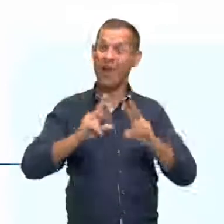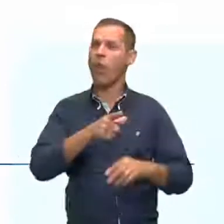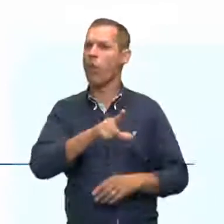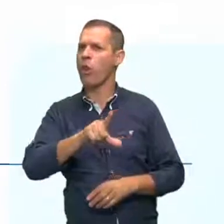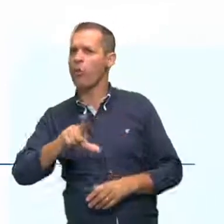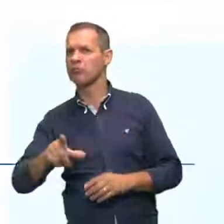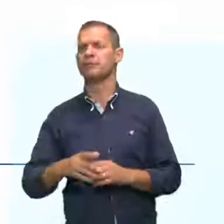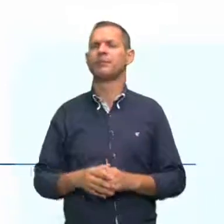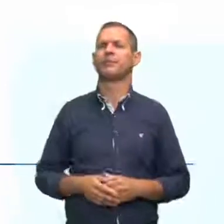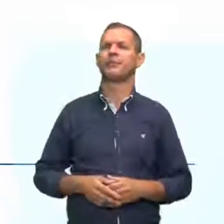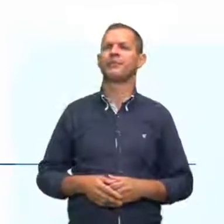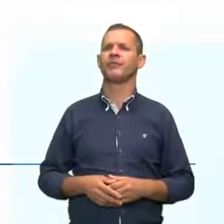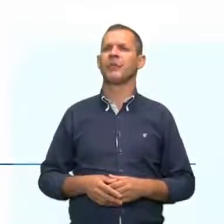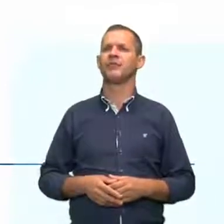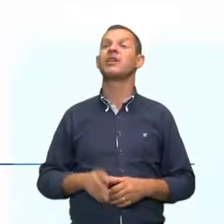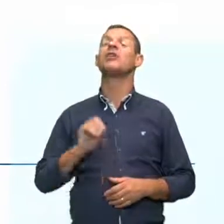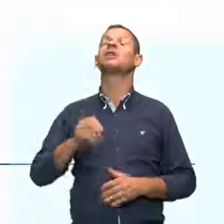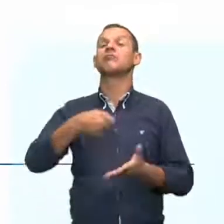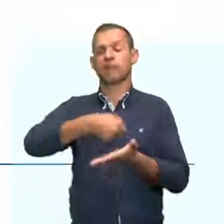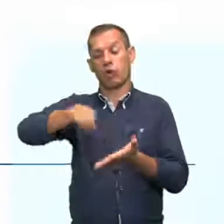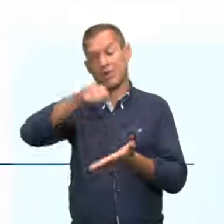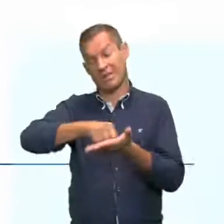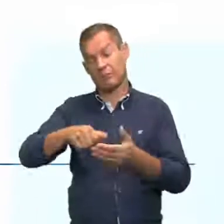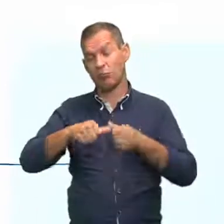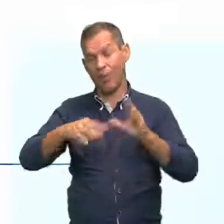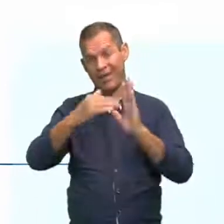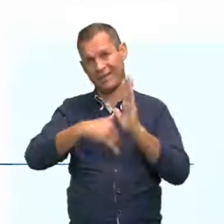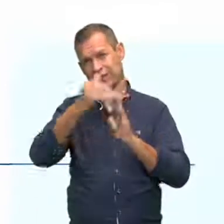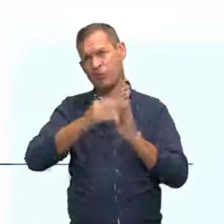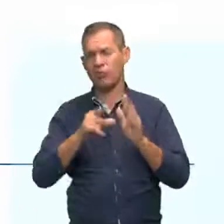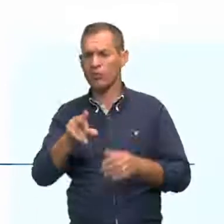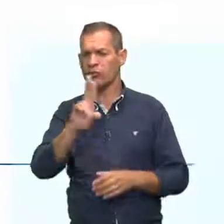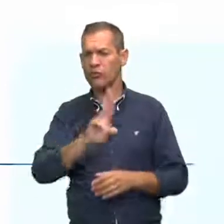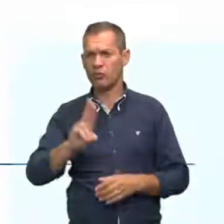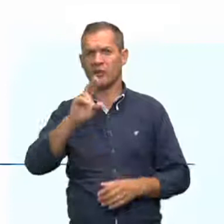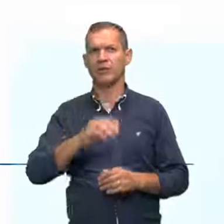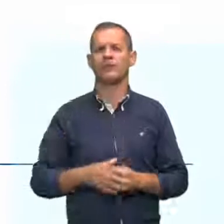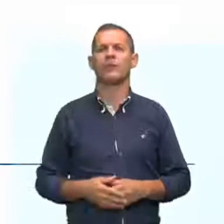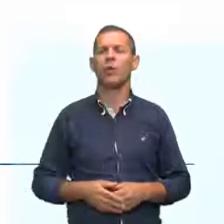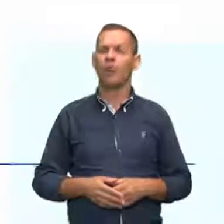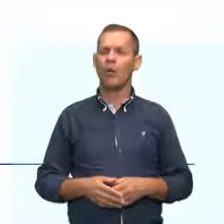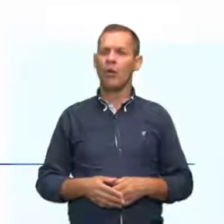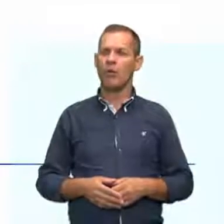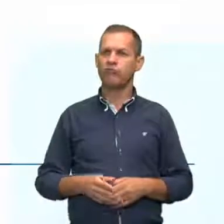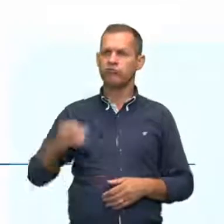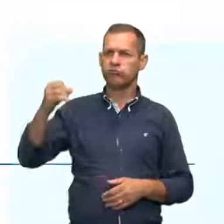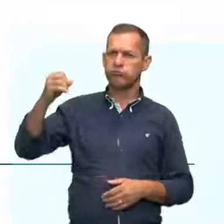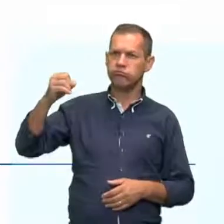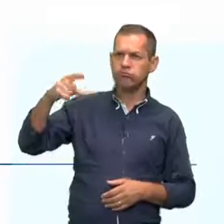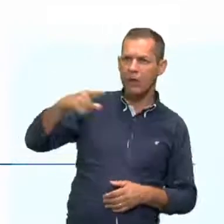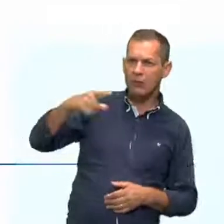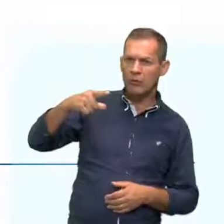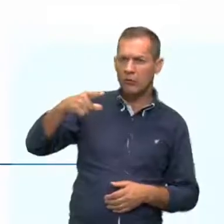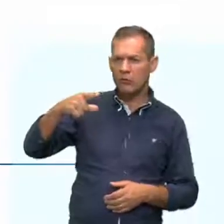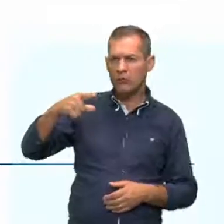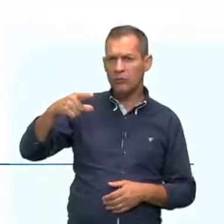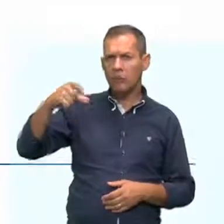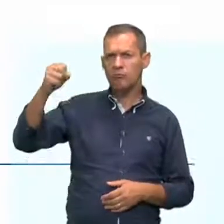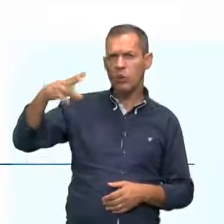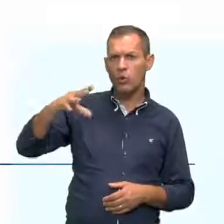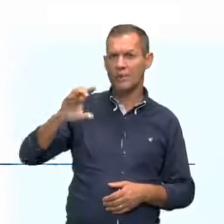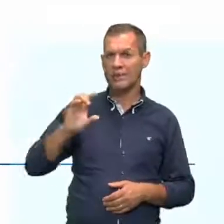conseguir observar o que foi escrito com essa tinta quando você utilizar uma luz ultravioleta específica. Às vezes